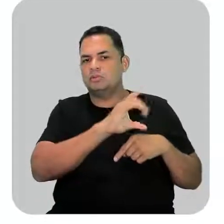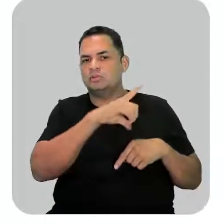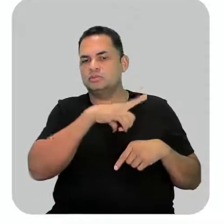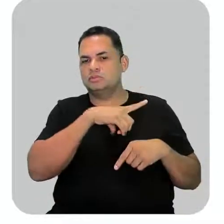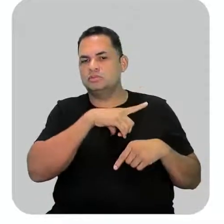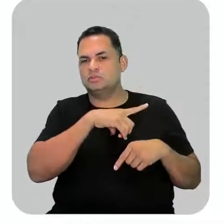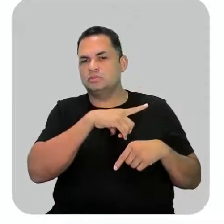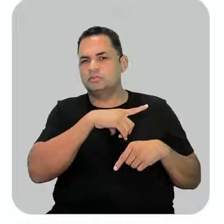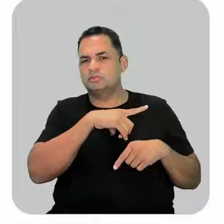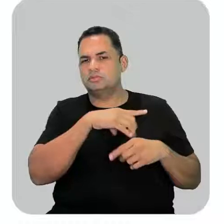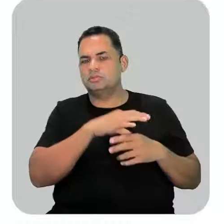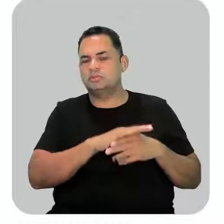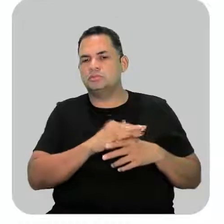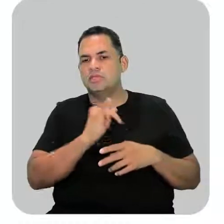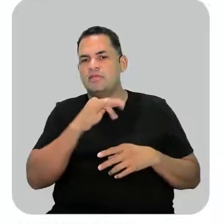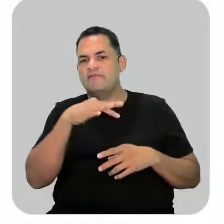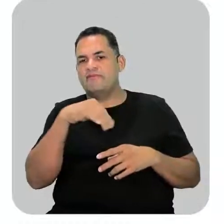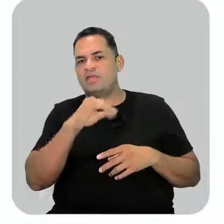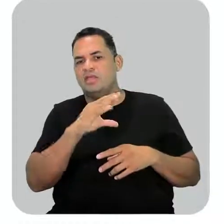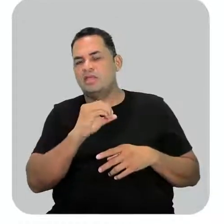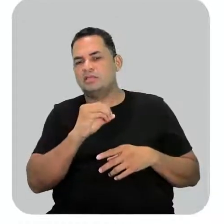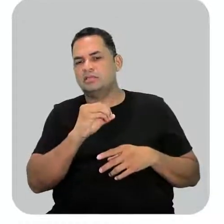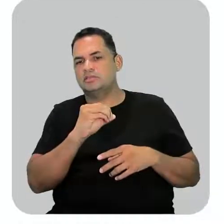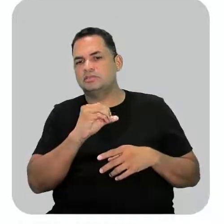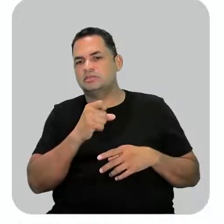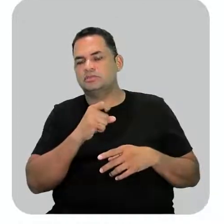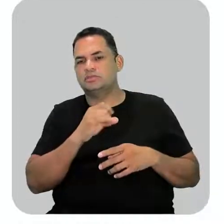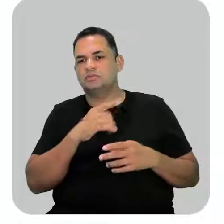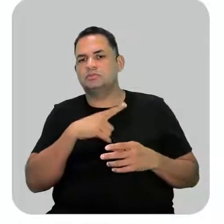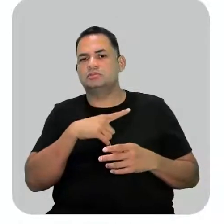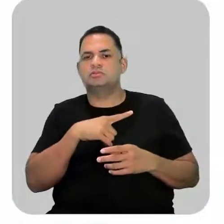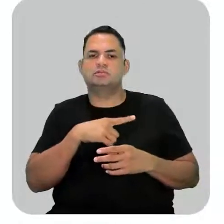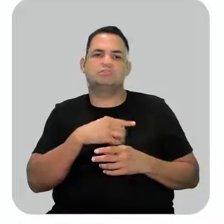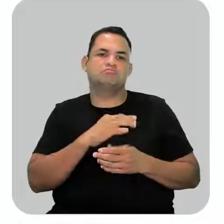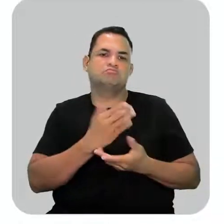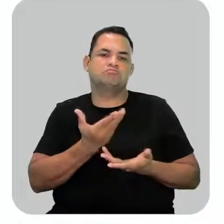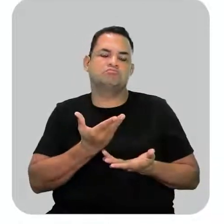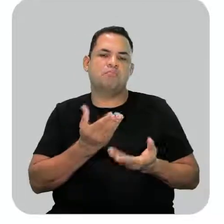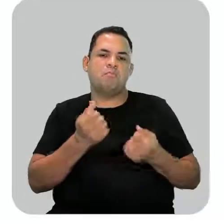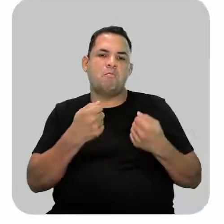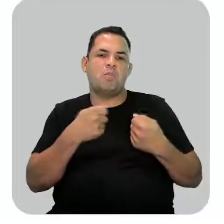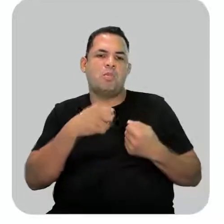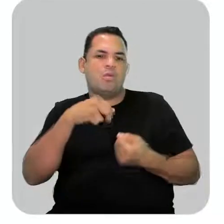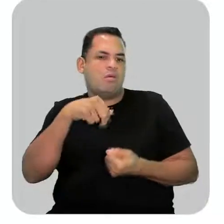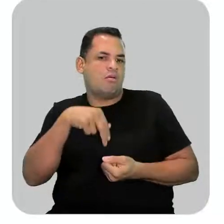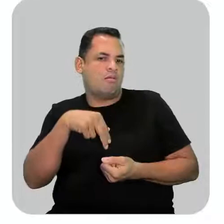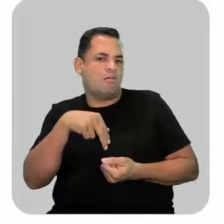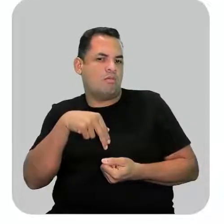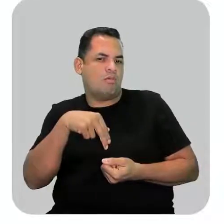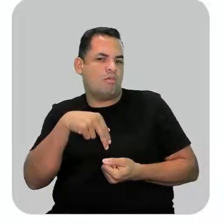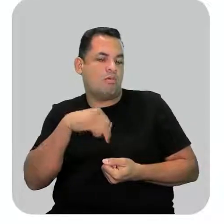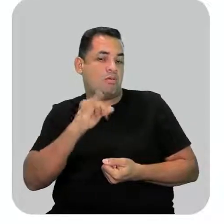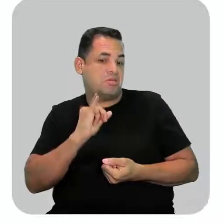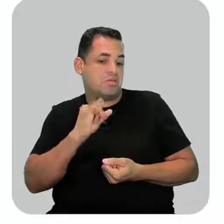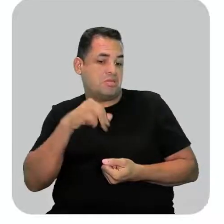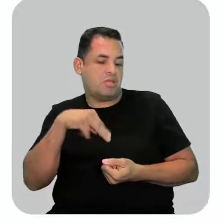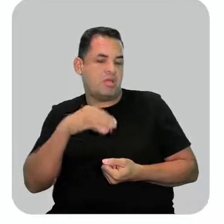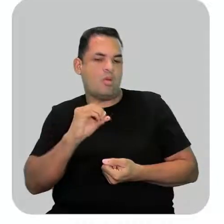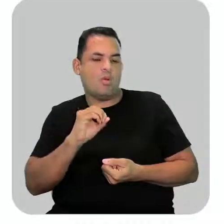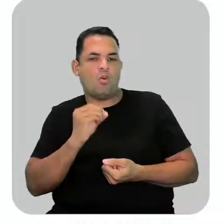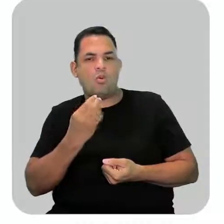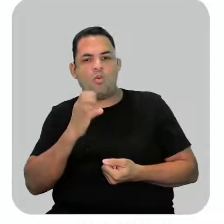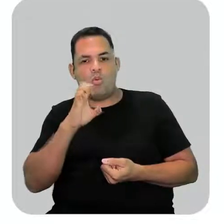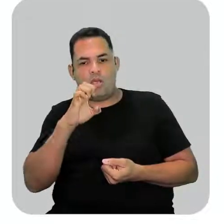Vou usar o infixo referente à insaturação, que pode ser o em ou o in, né?